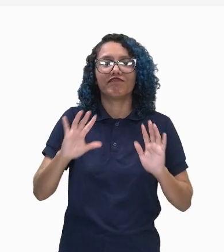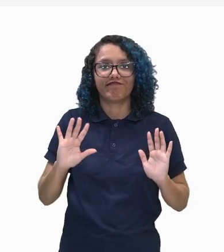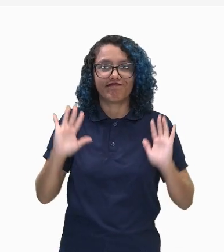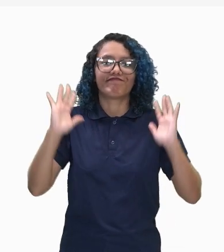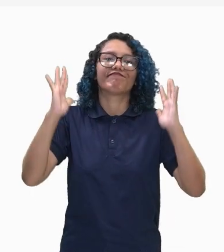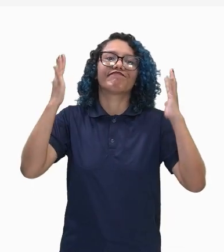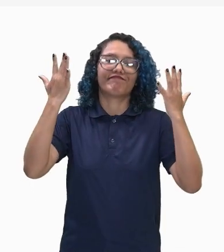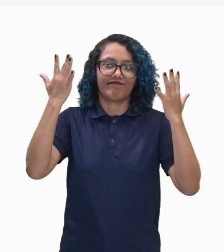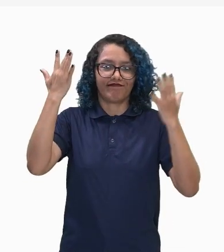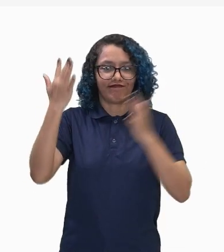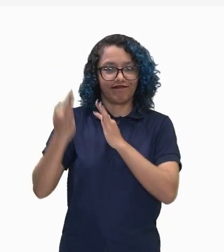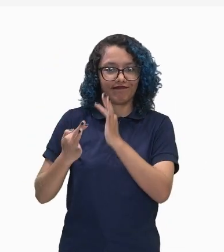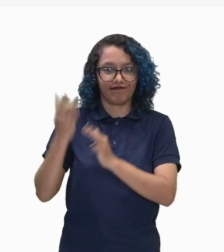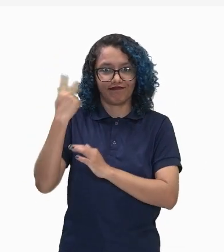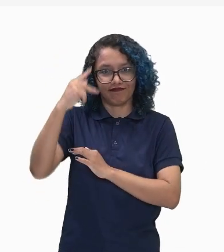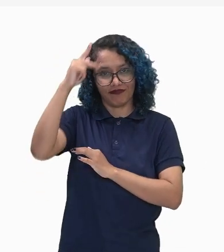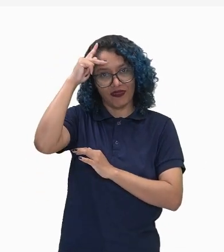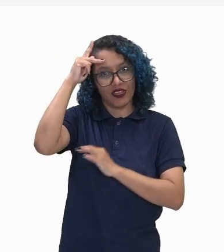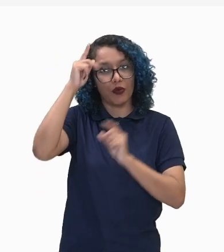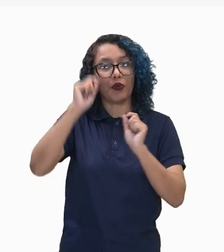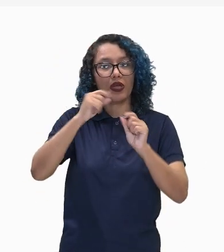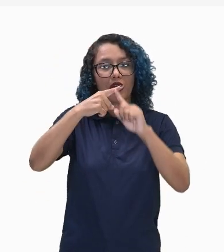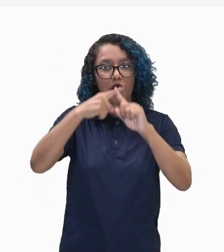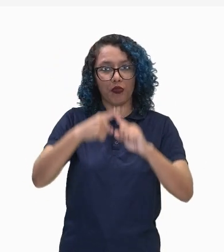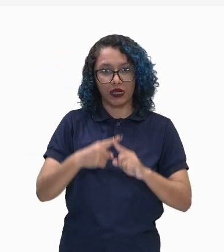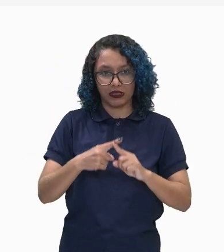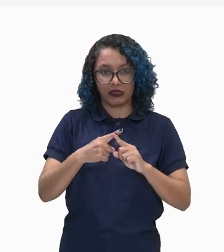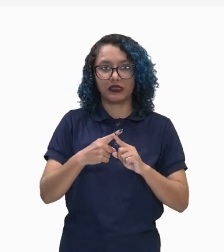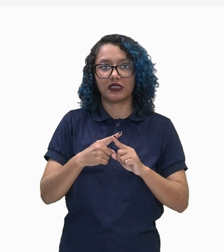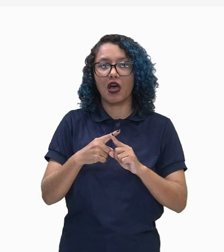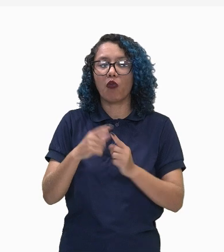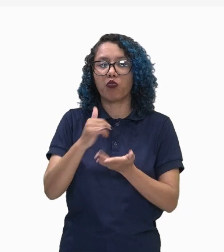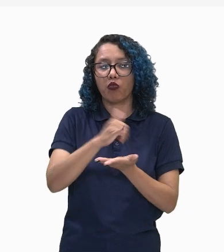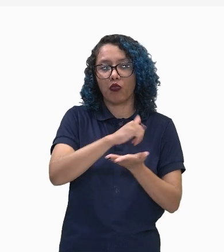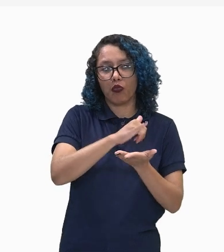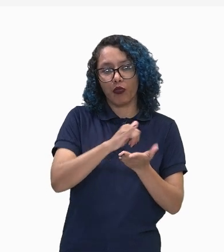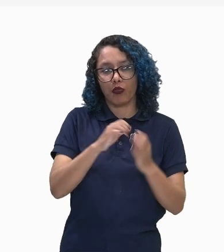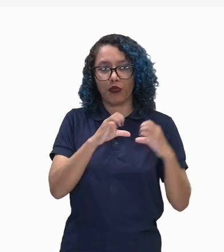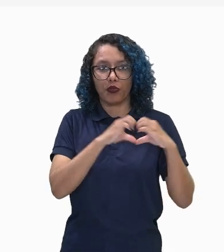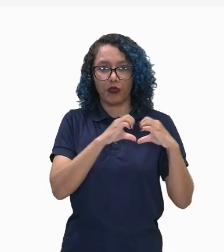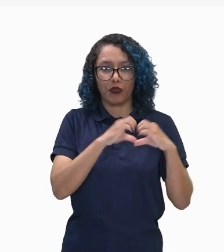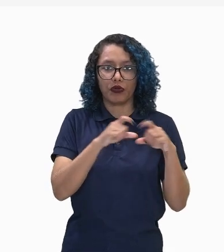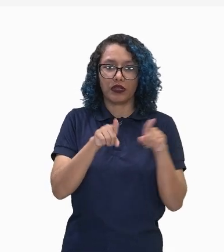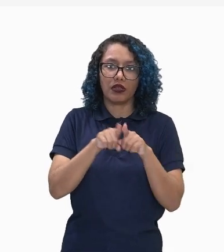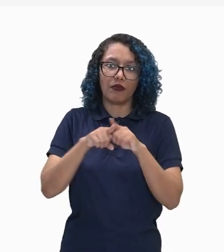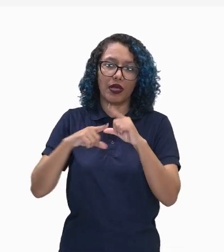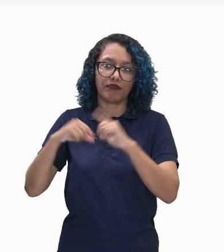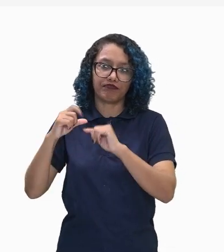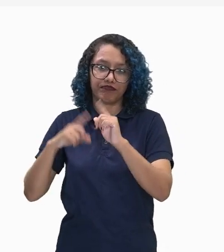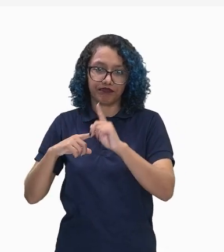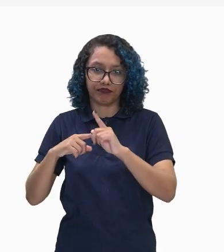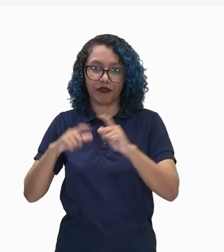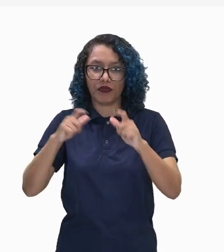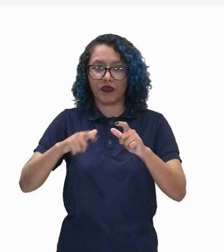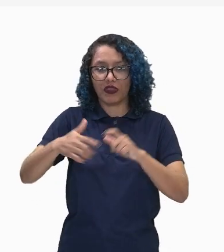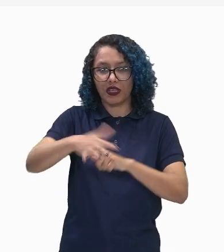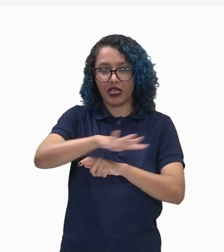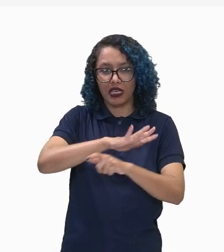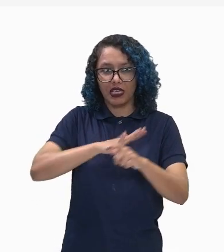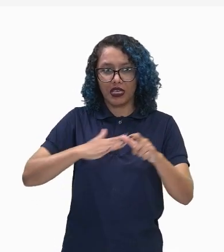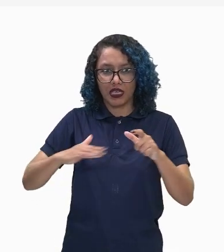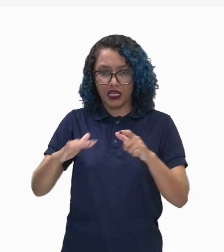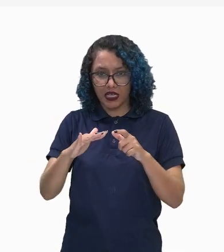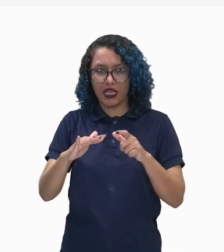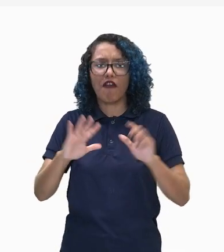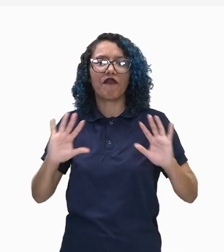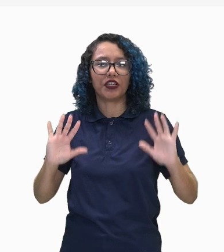Parintins, que é o embate dos bumbás garantido e caprichoso. A Ilha Tupinabarana cedia o festival no último final